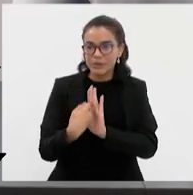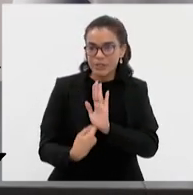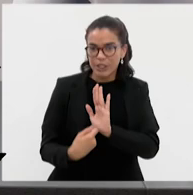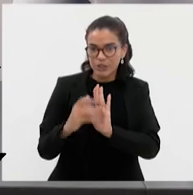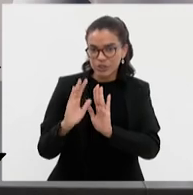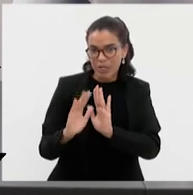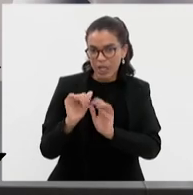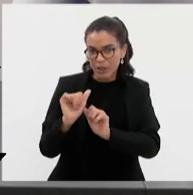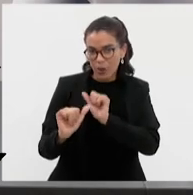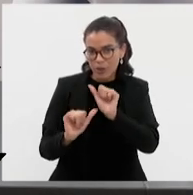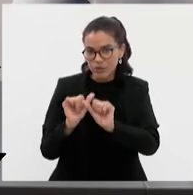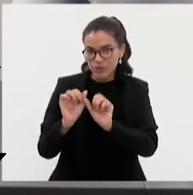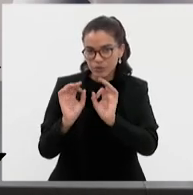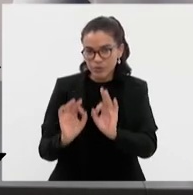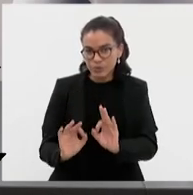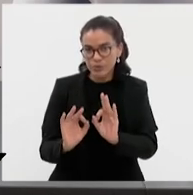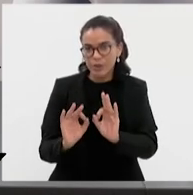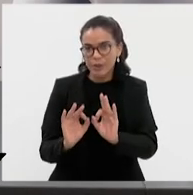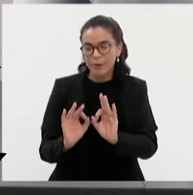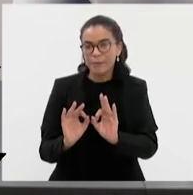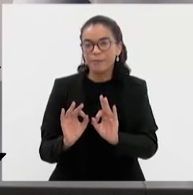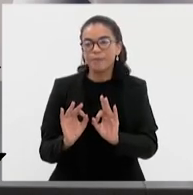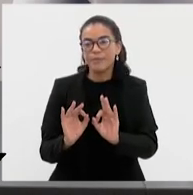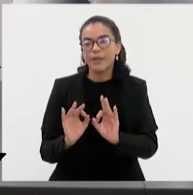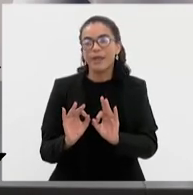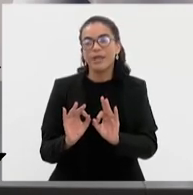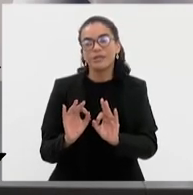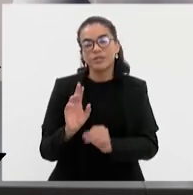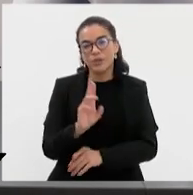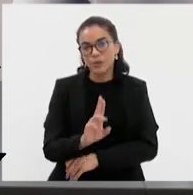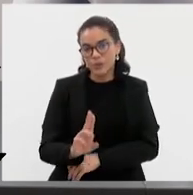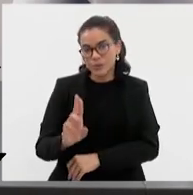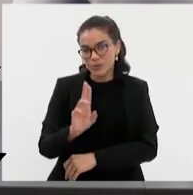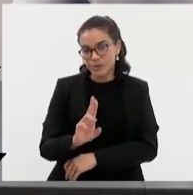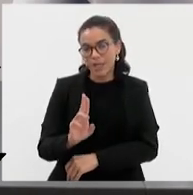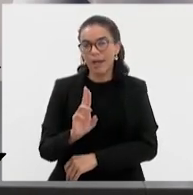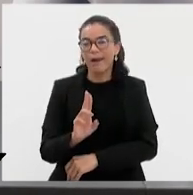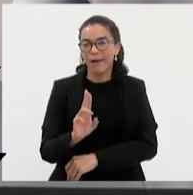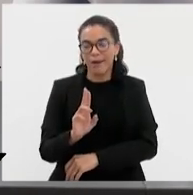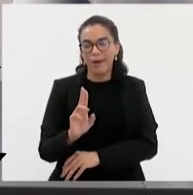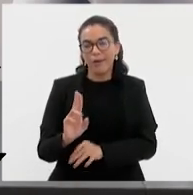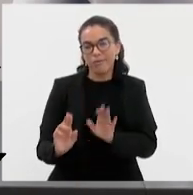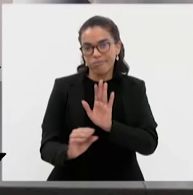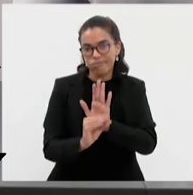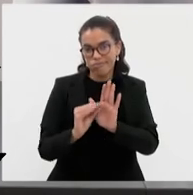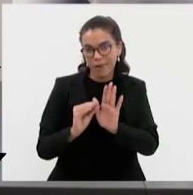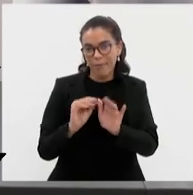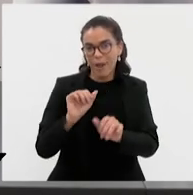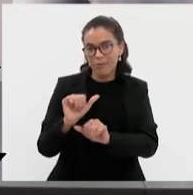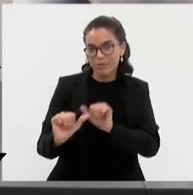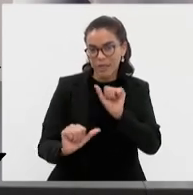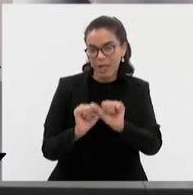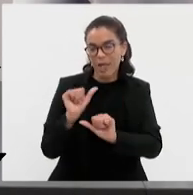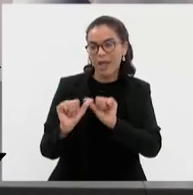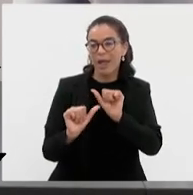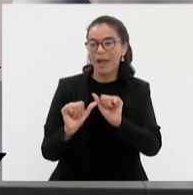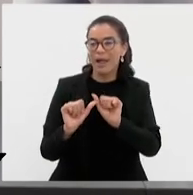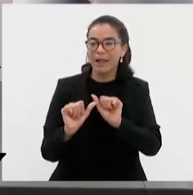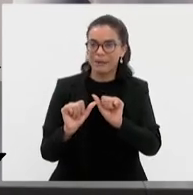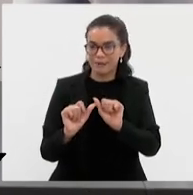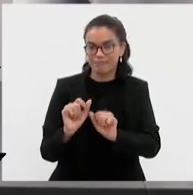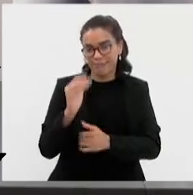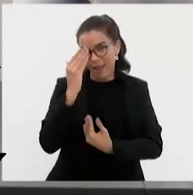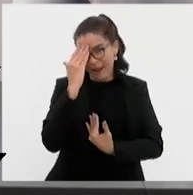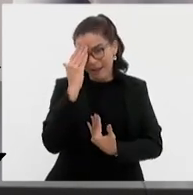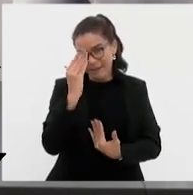está a correção. Mas vale o adendo e a gente utilizar a emenda para fazer a correção ortográfica, aí, esse erro material.